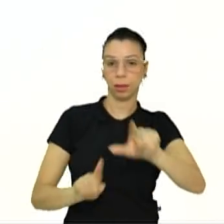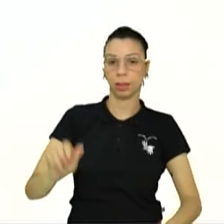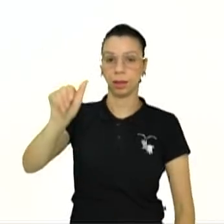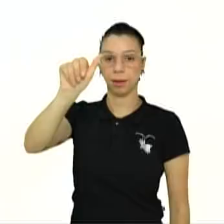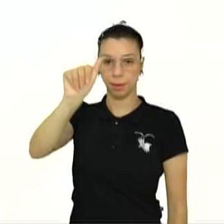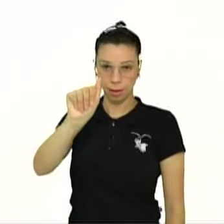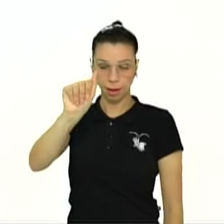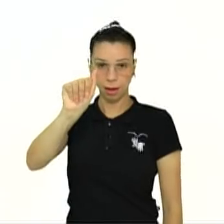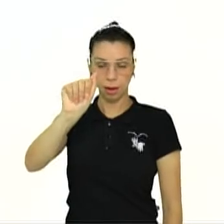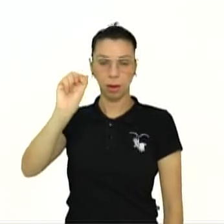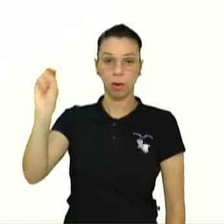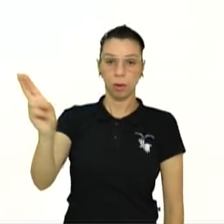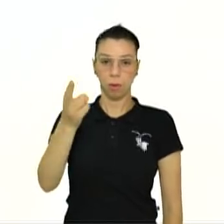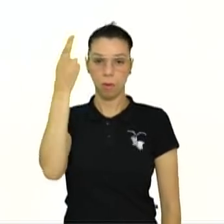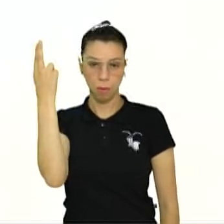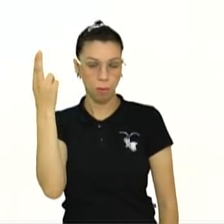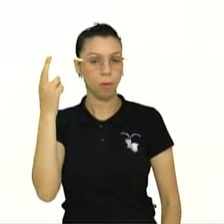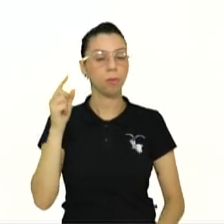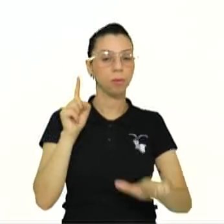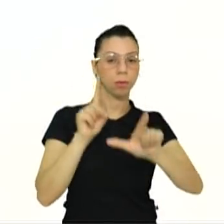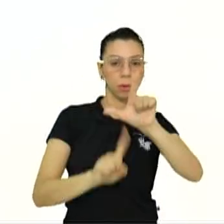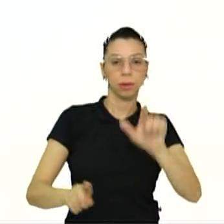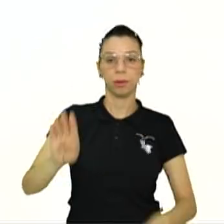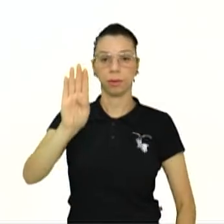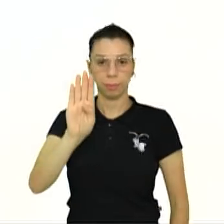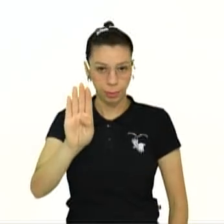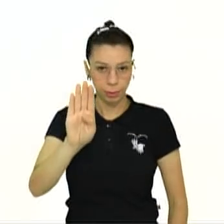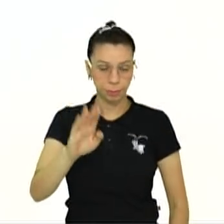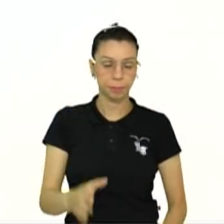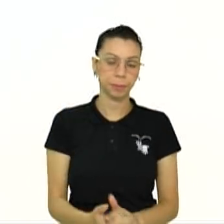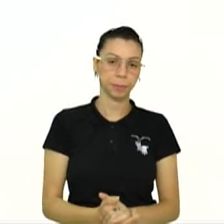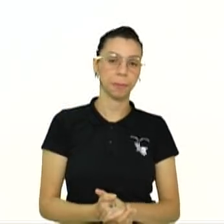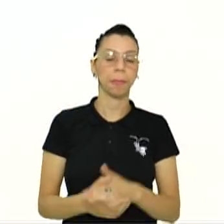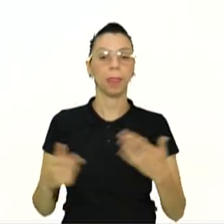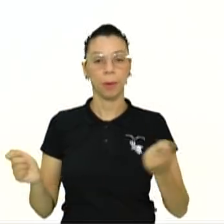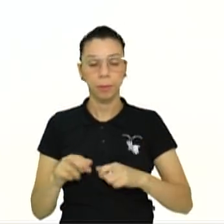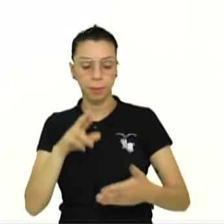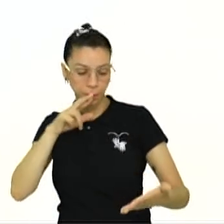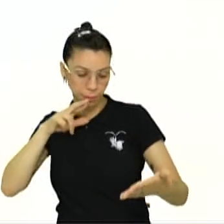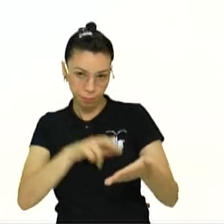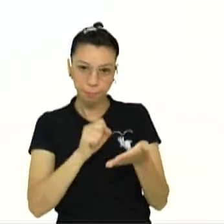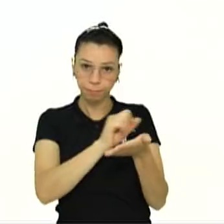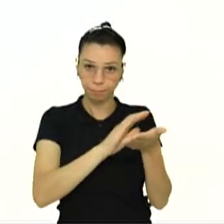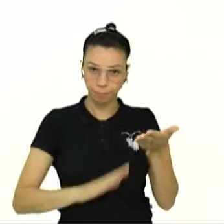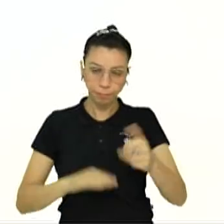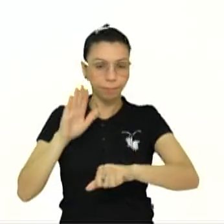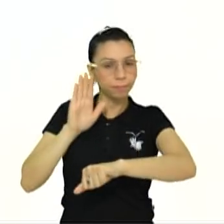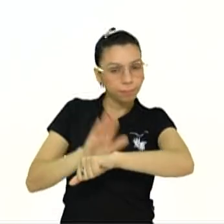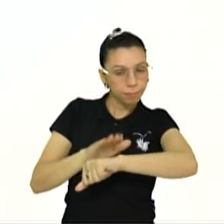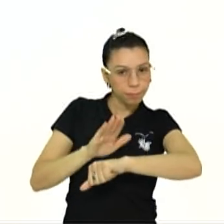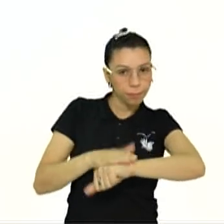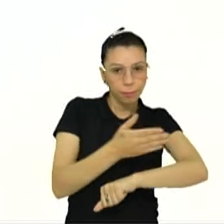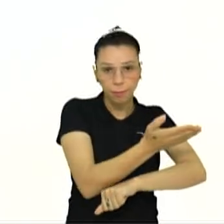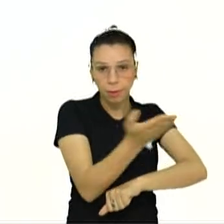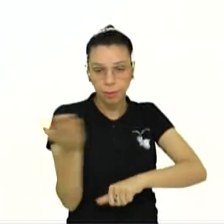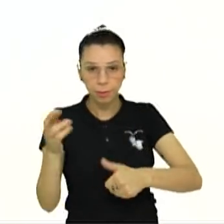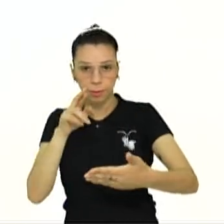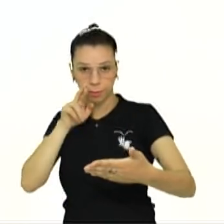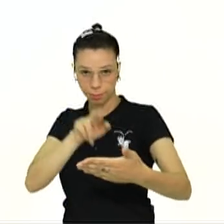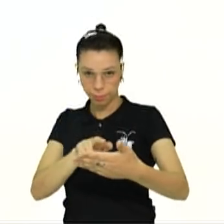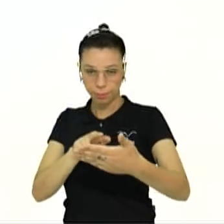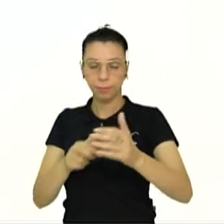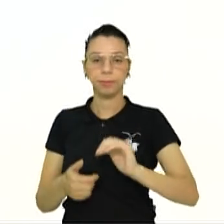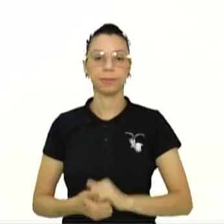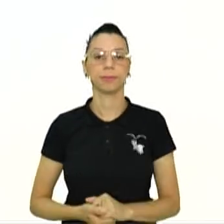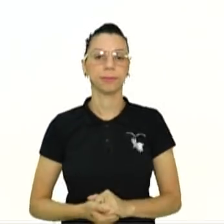a obra do Príncipe Genji? Vamos fazer essa atividade, vou dar um minutinho para vocês